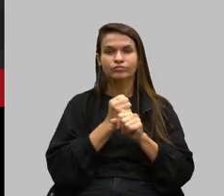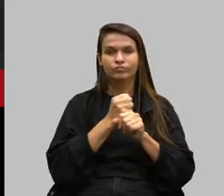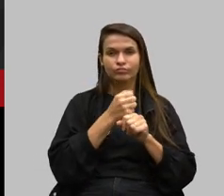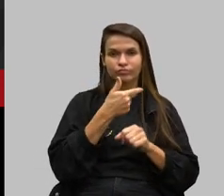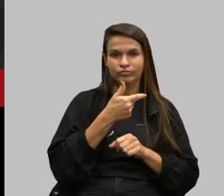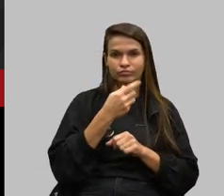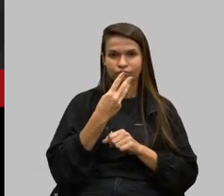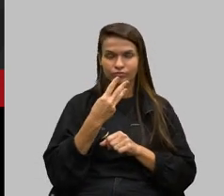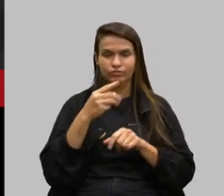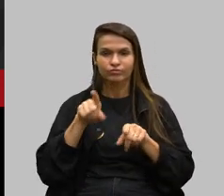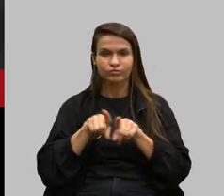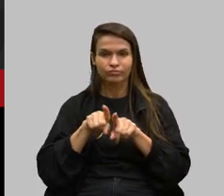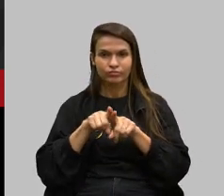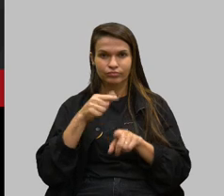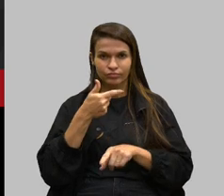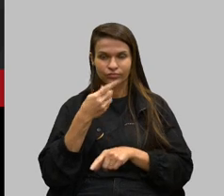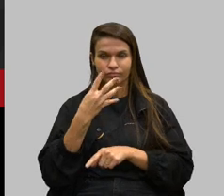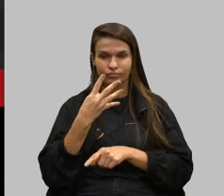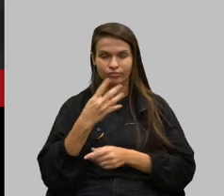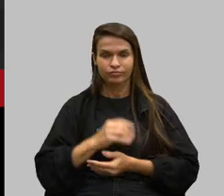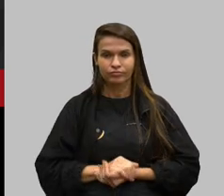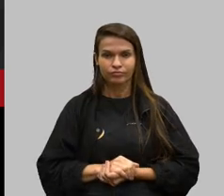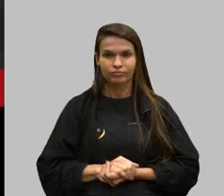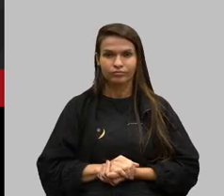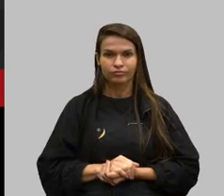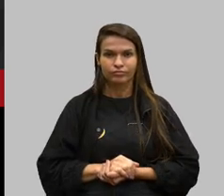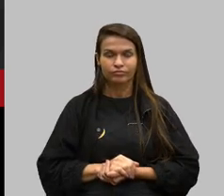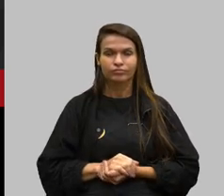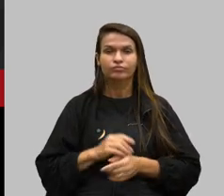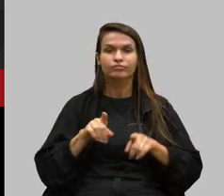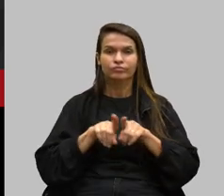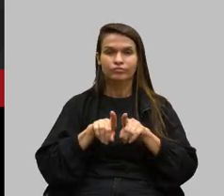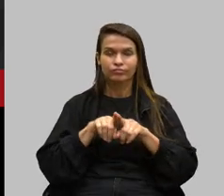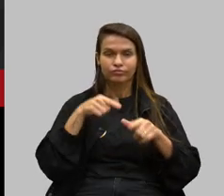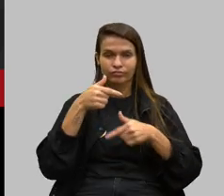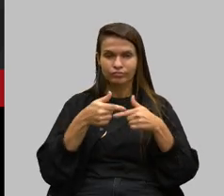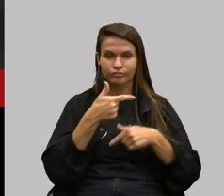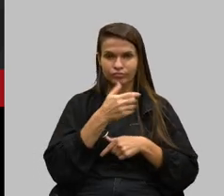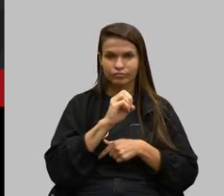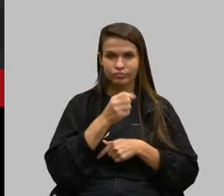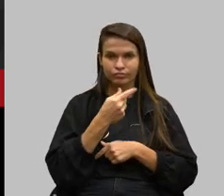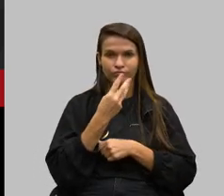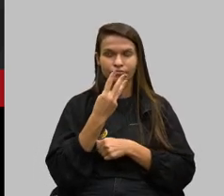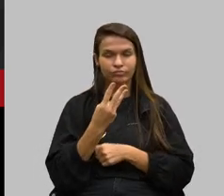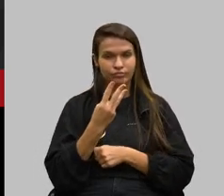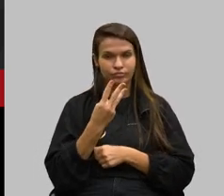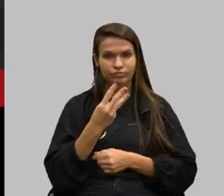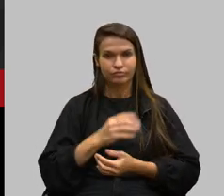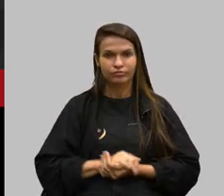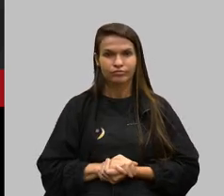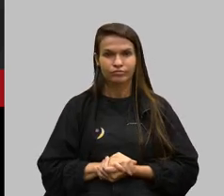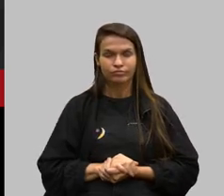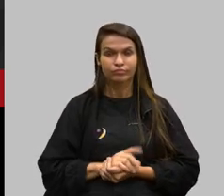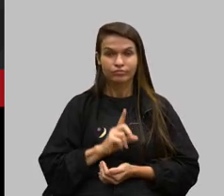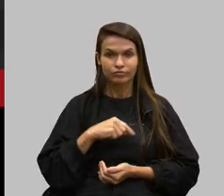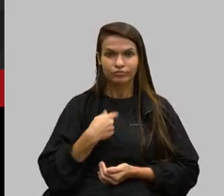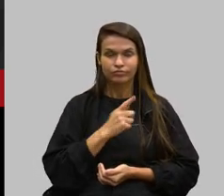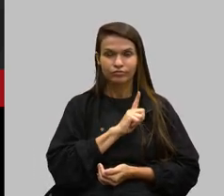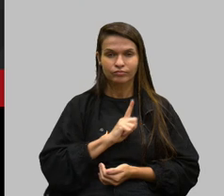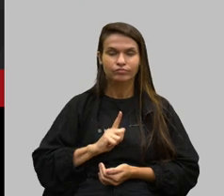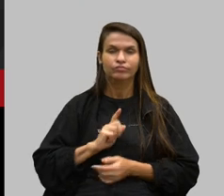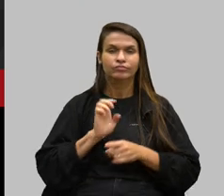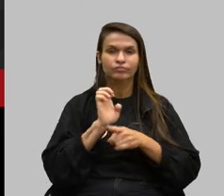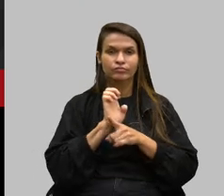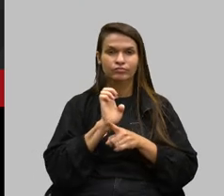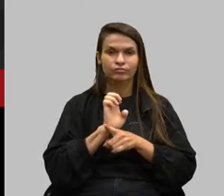e 24 sobre o exercício de 2023 nós o governo do